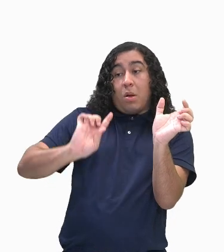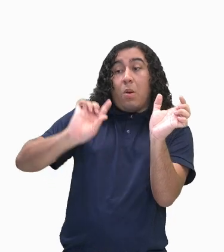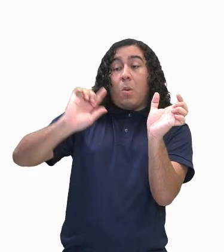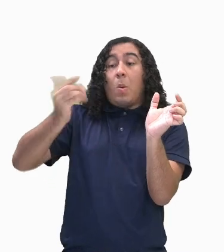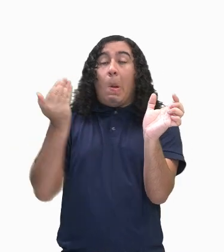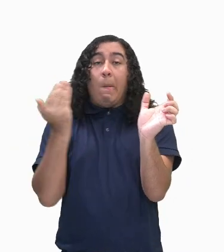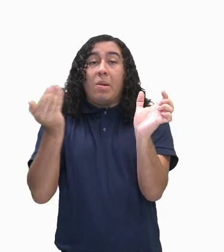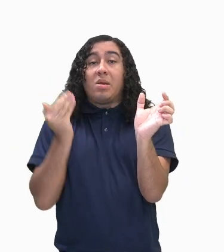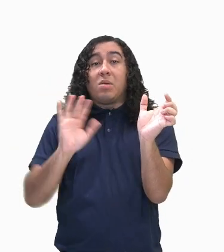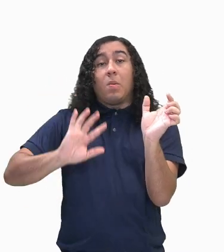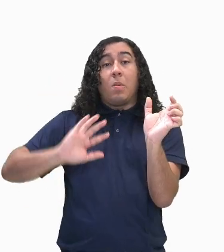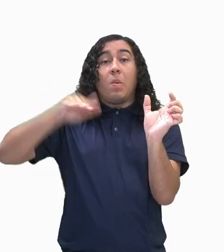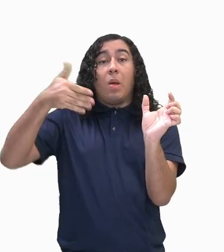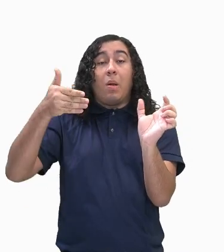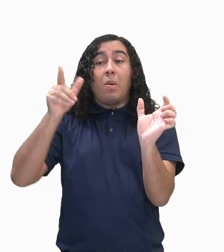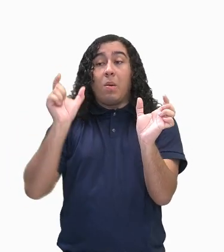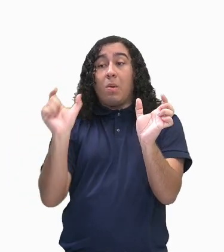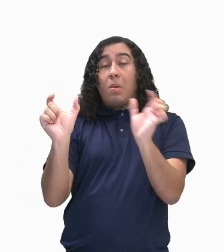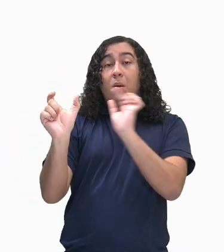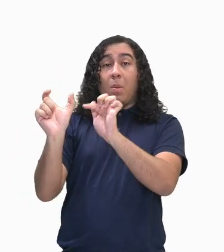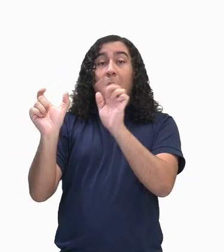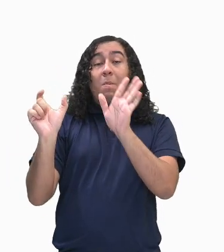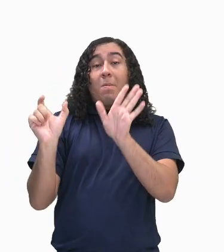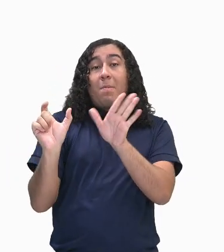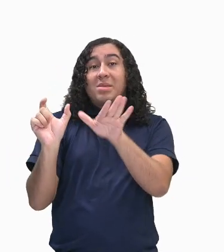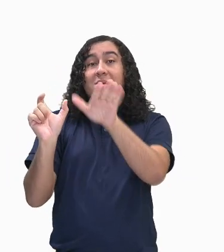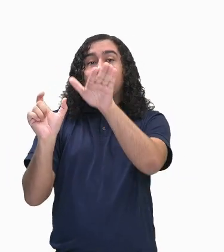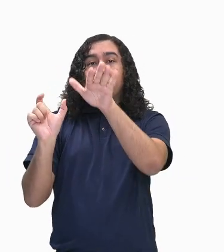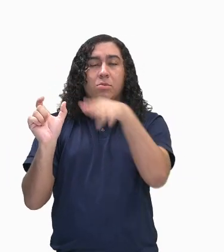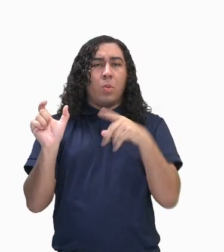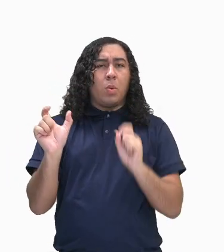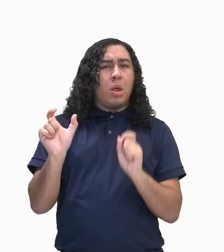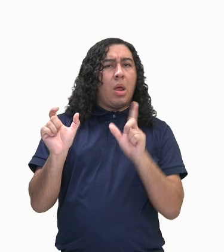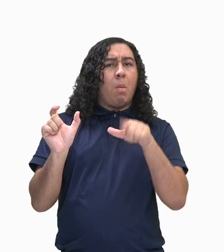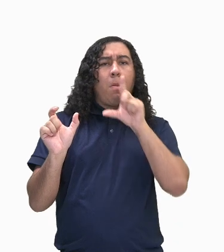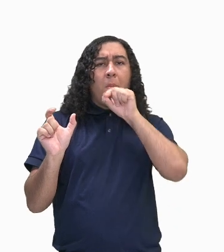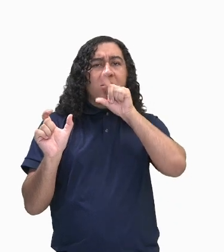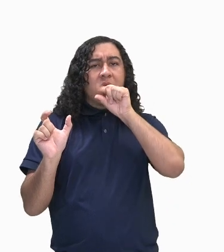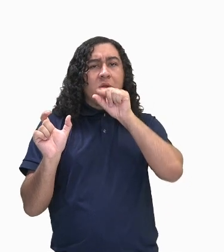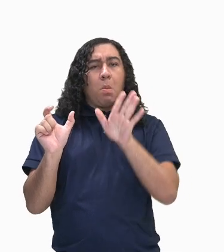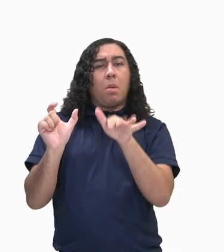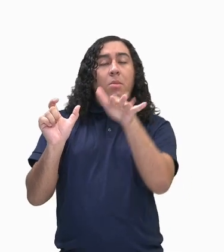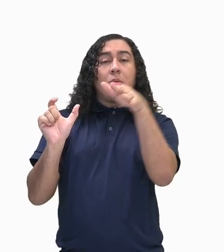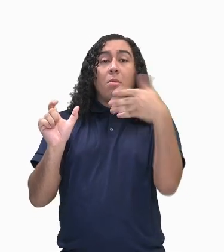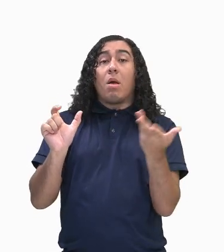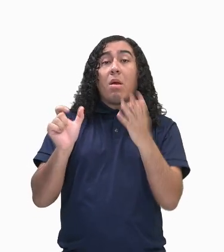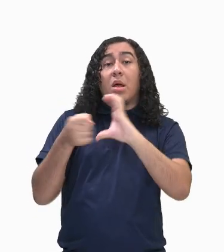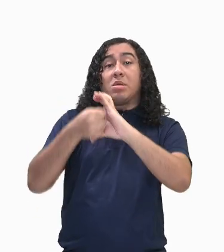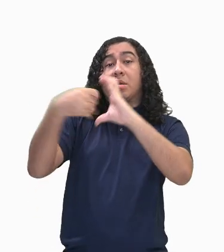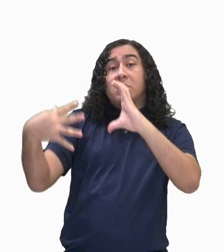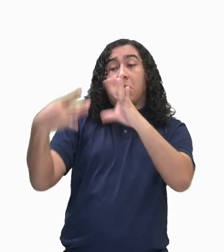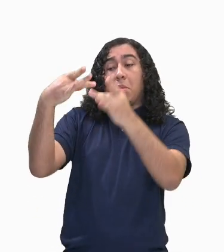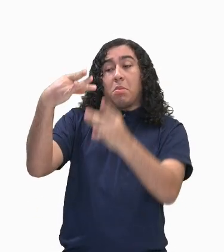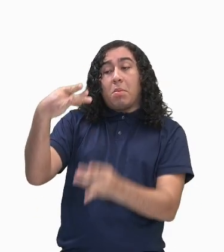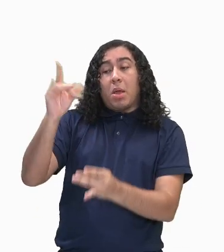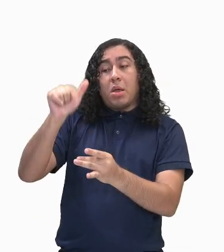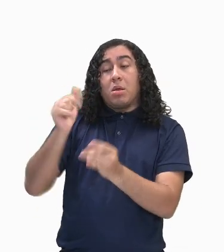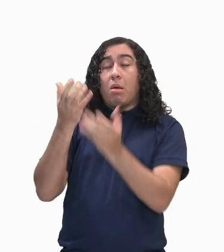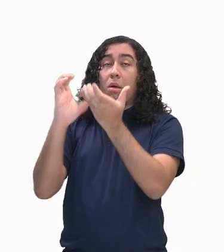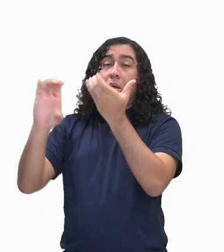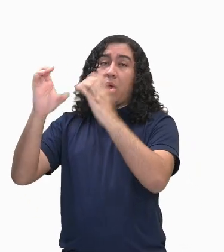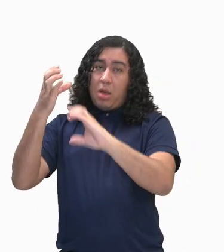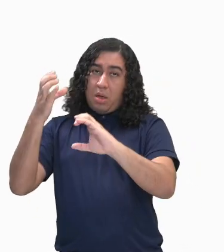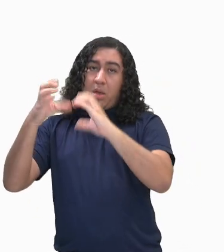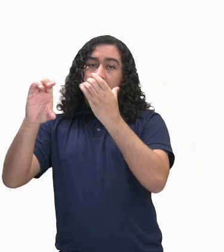sendo comparada a um passarinho. O que é um passarinho? Quais são as qualidades de um passarinho? Ele canta